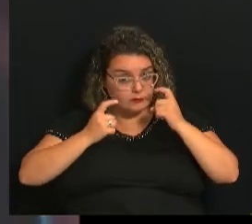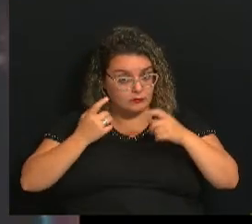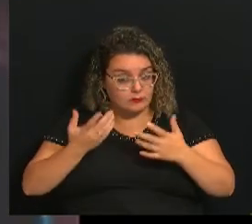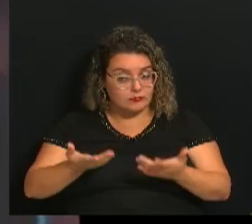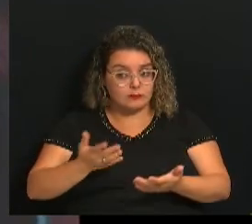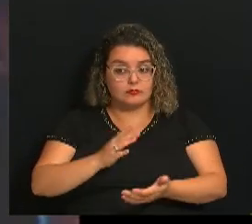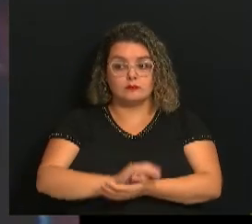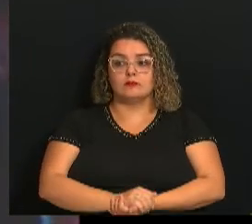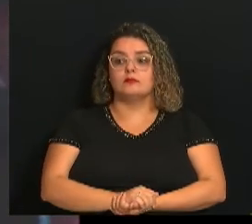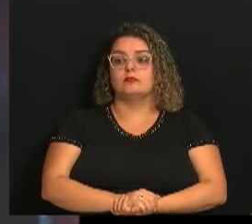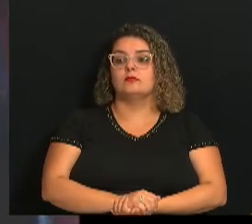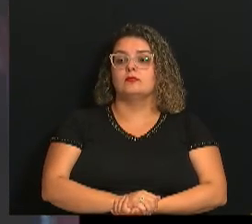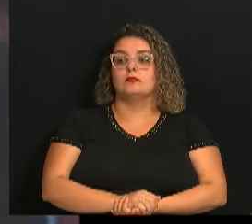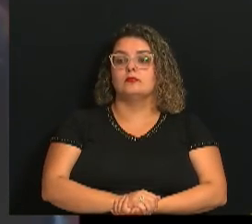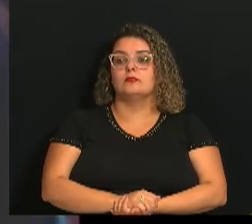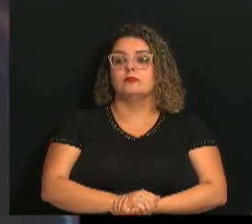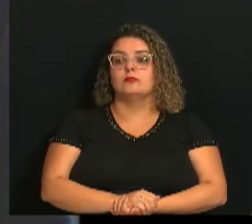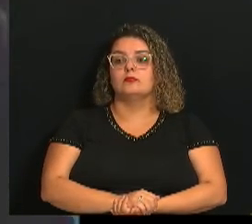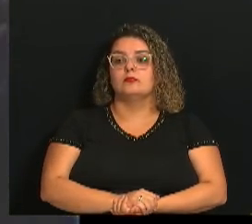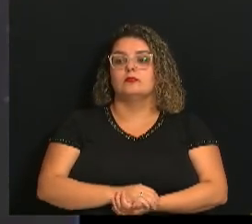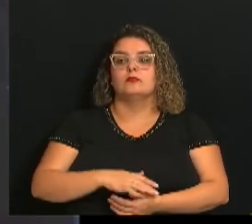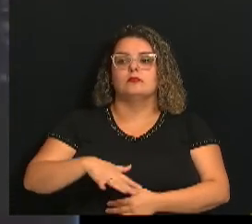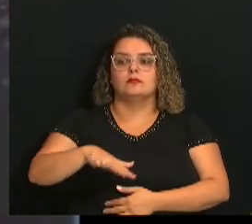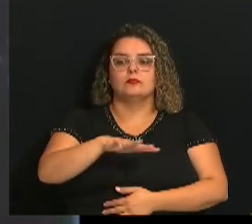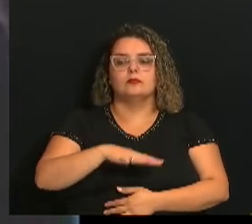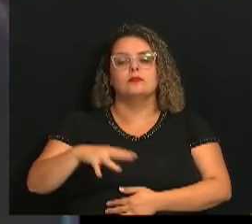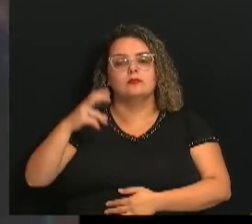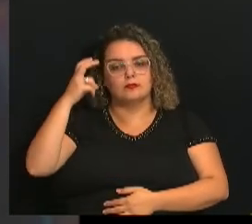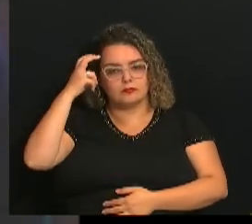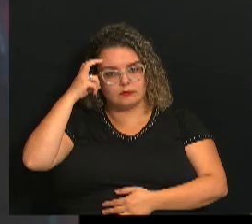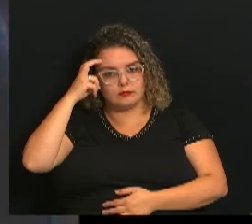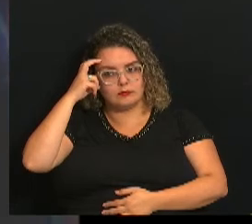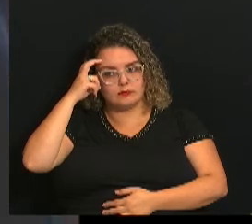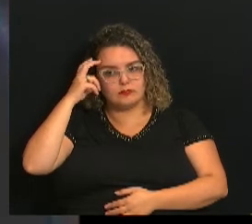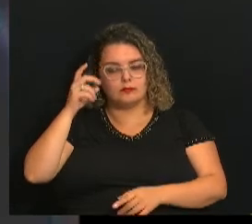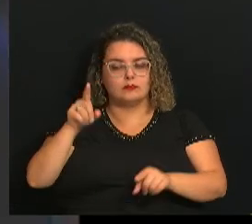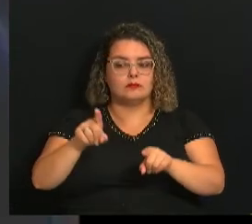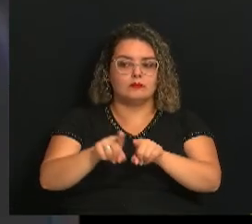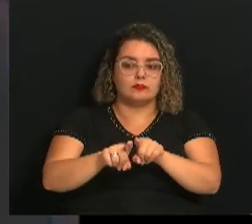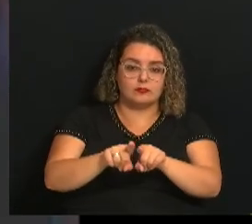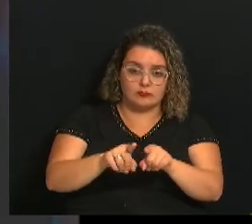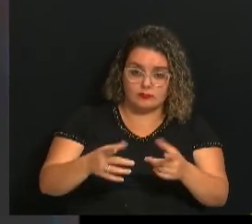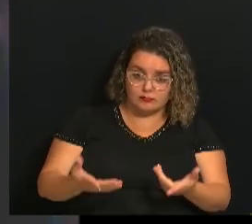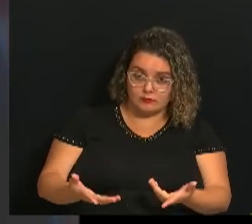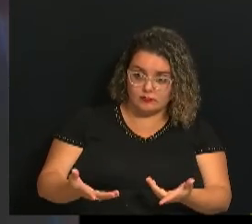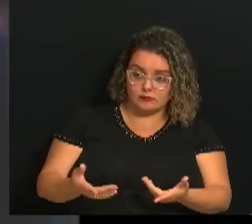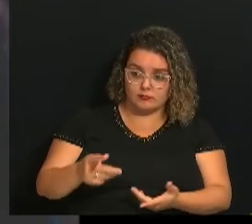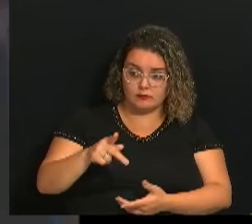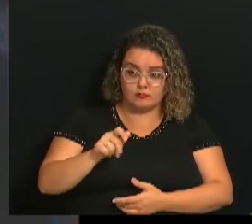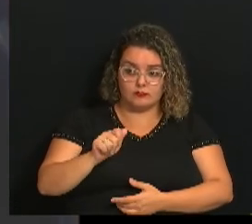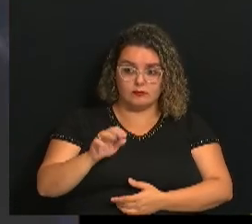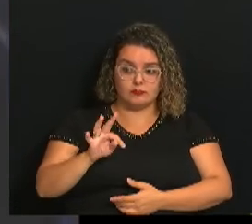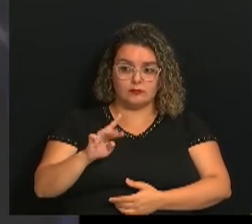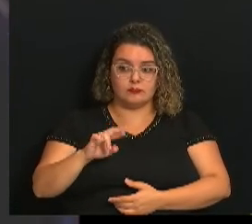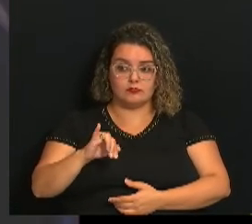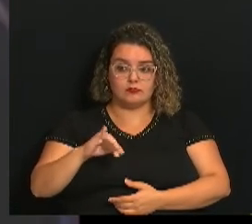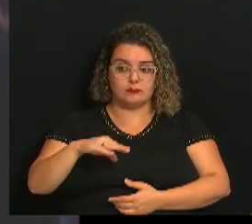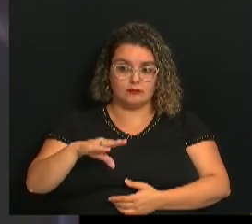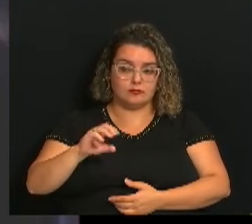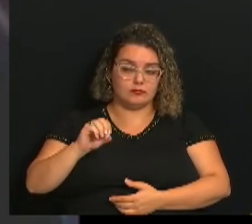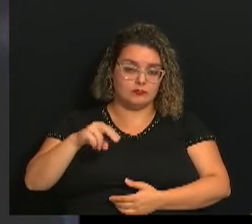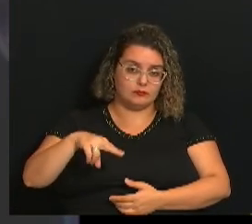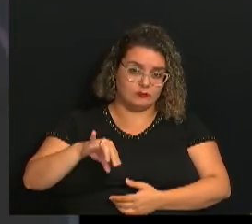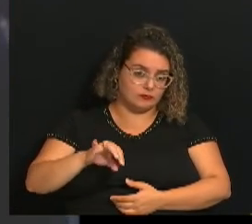E quando a gente traz isso para o campo da cultura e do patrimônio, porque o patrimônio pode ser qualquer